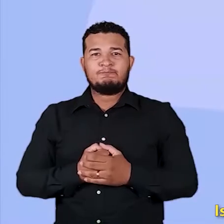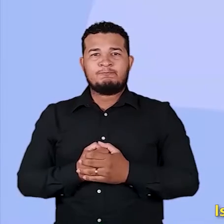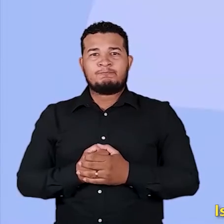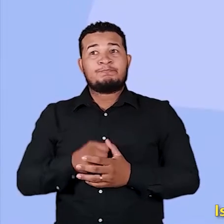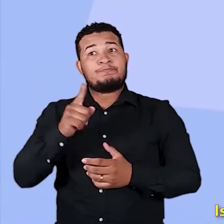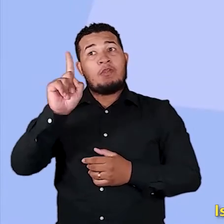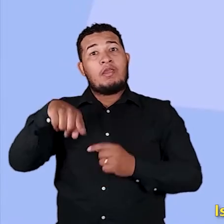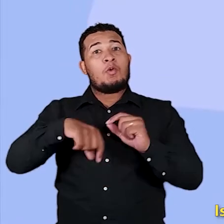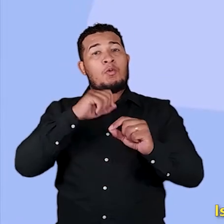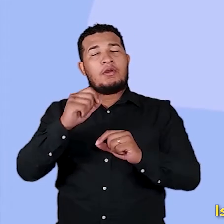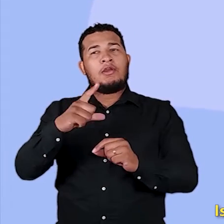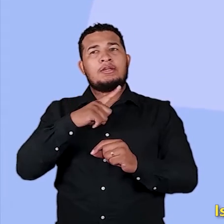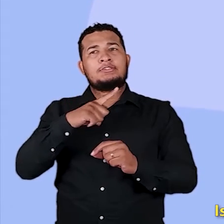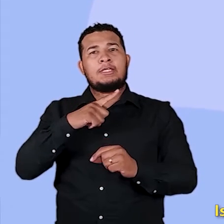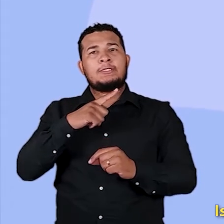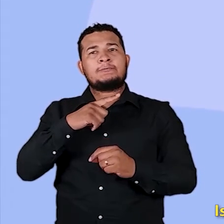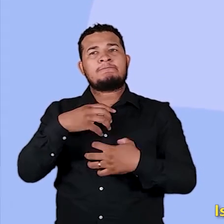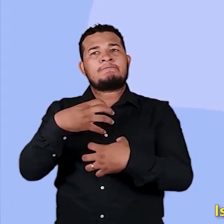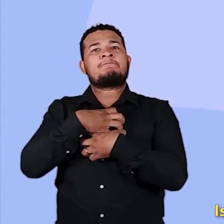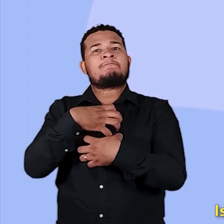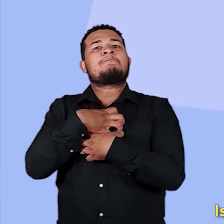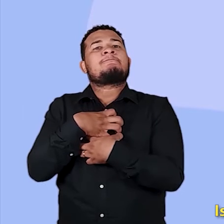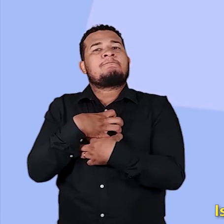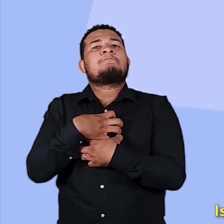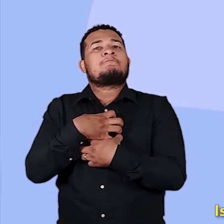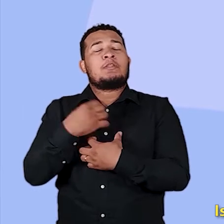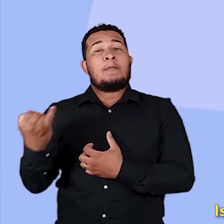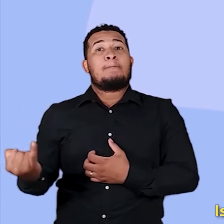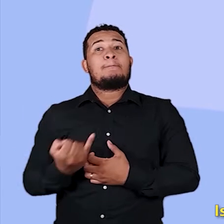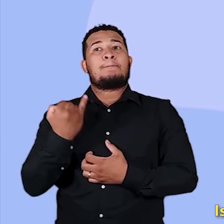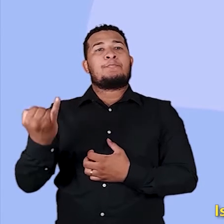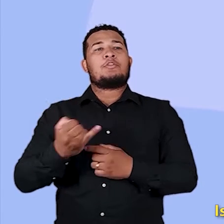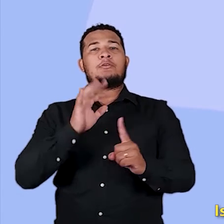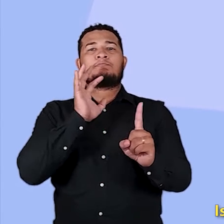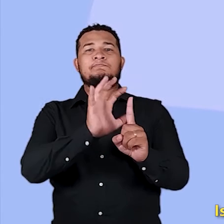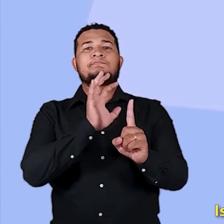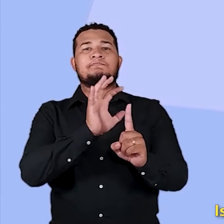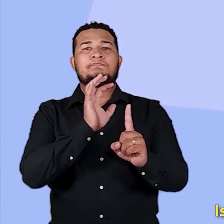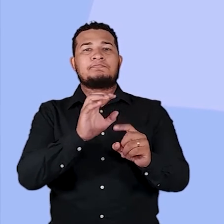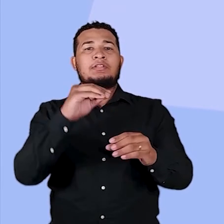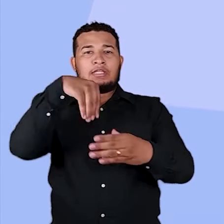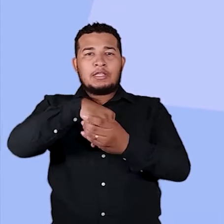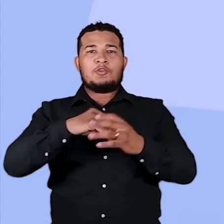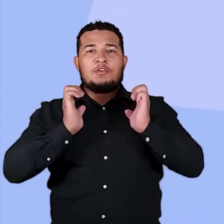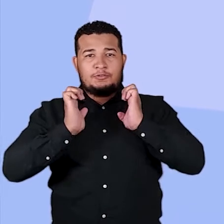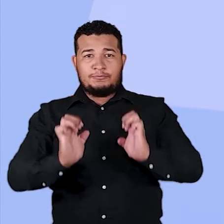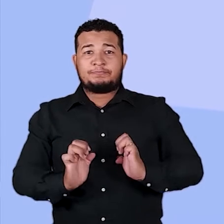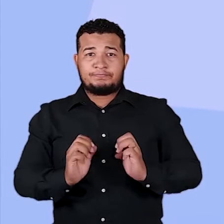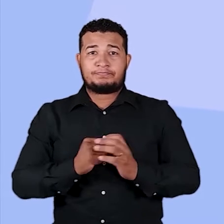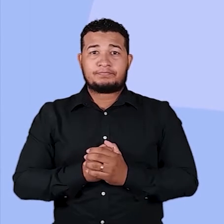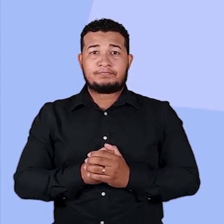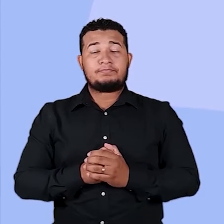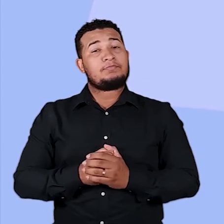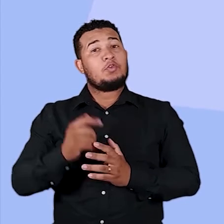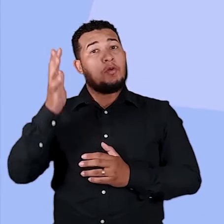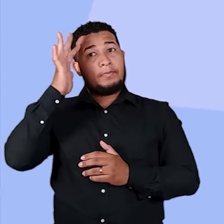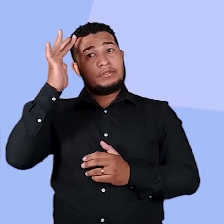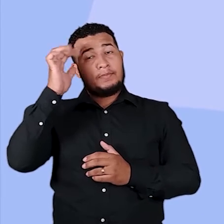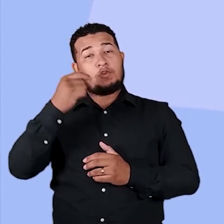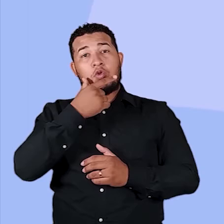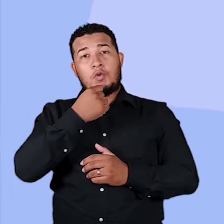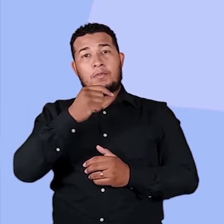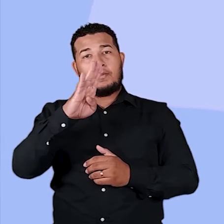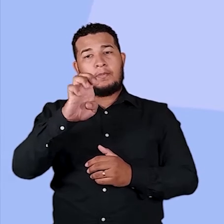vai. Isso tem uma implicação bastante importante em termos de ética. O pensamento